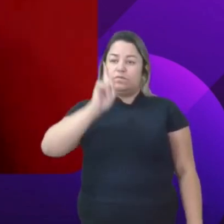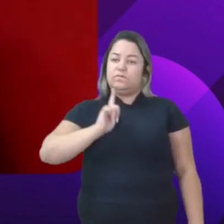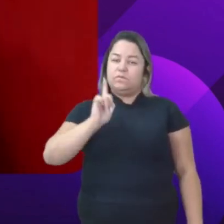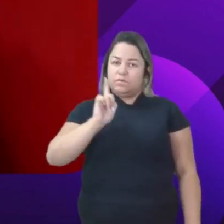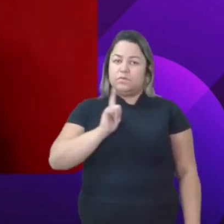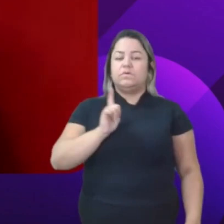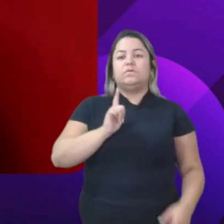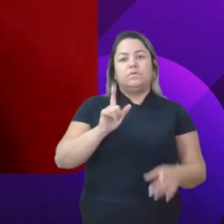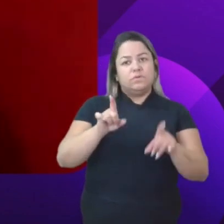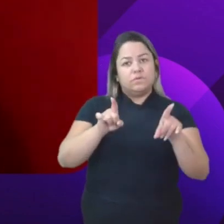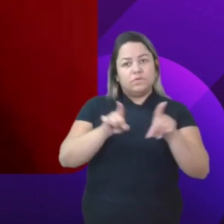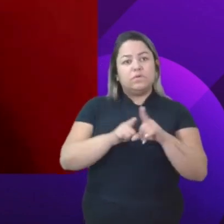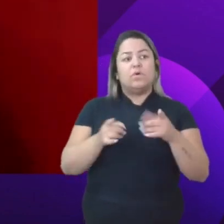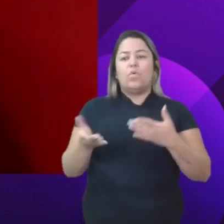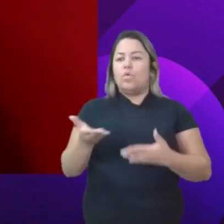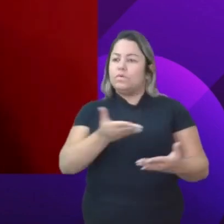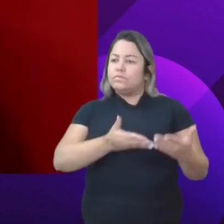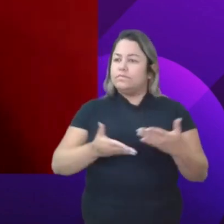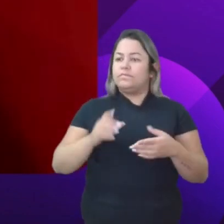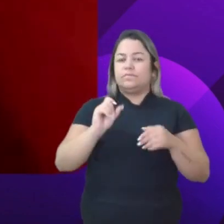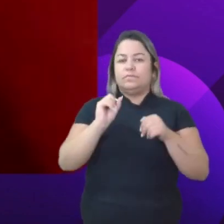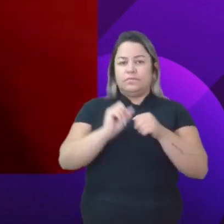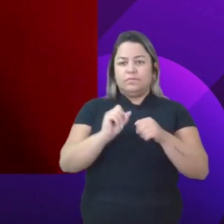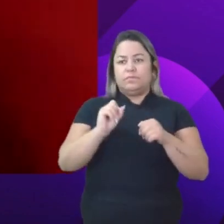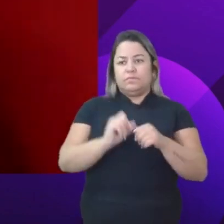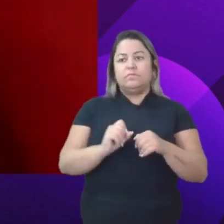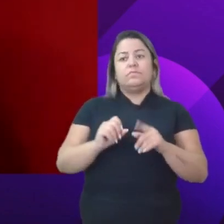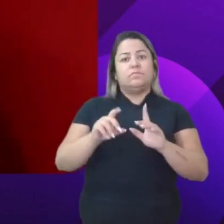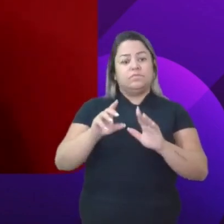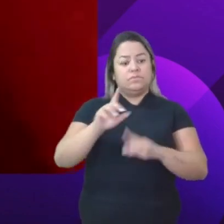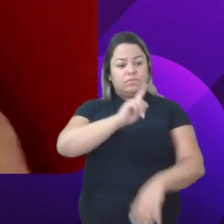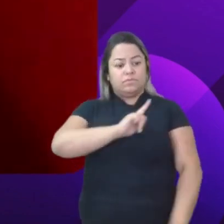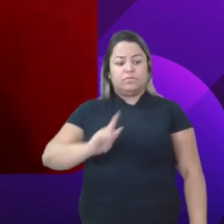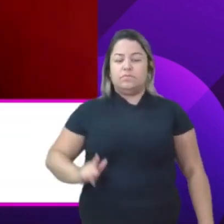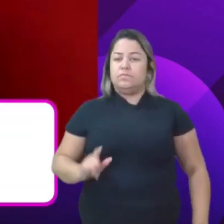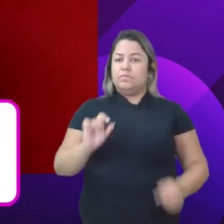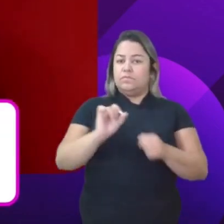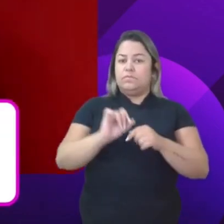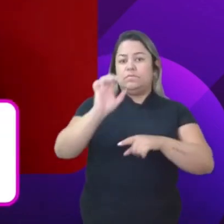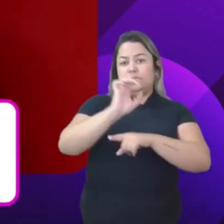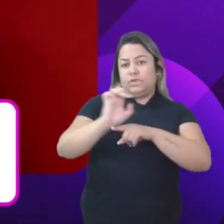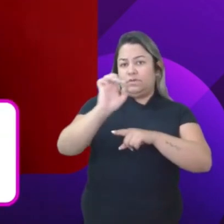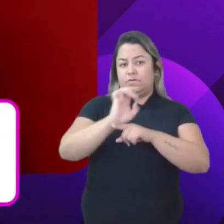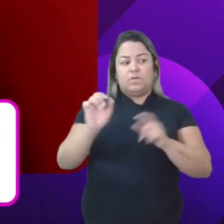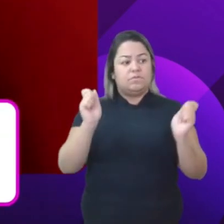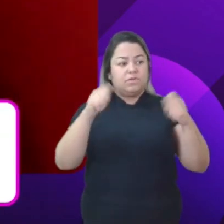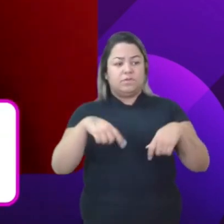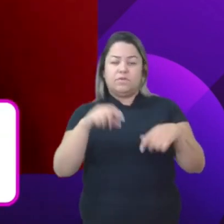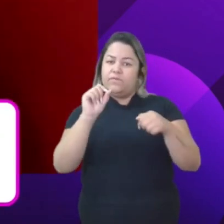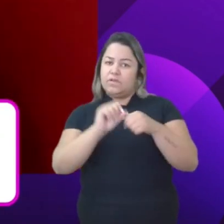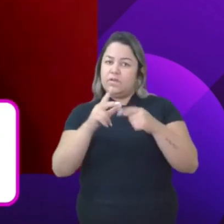sido um gesto de concretizar aquilo que o governo quer fazer, que o Estado precisa fazer, que